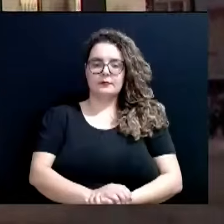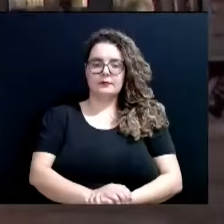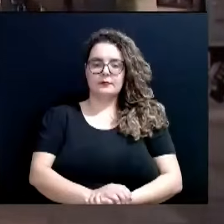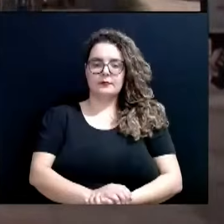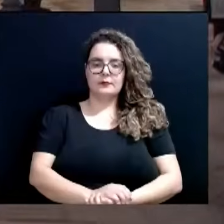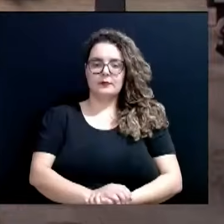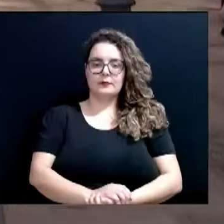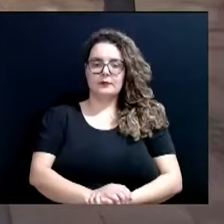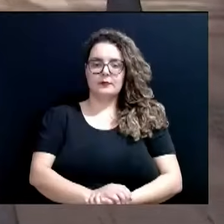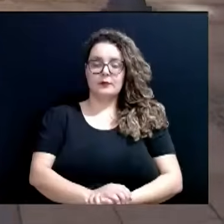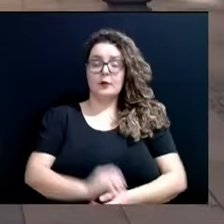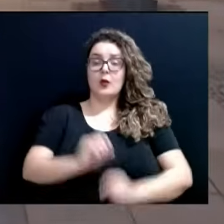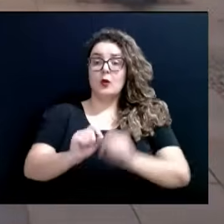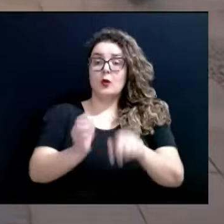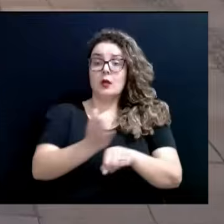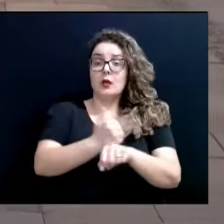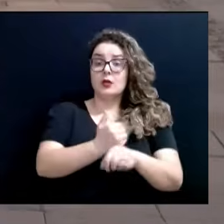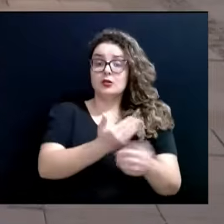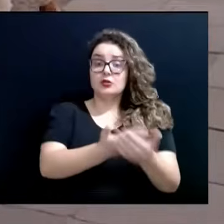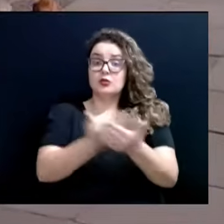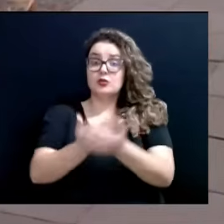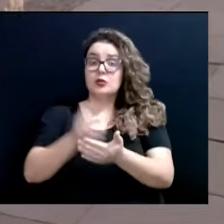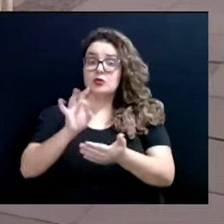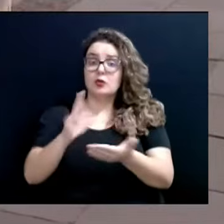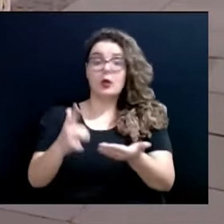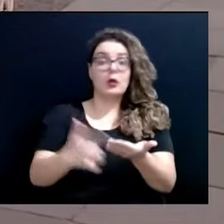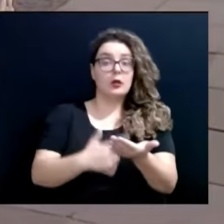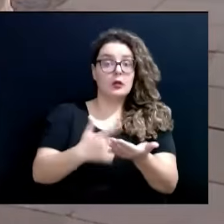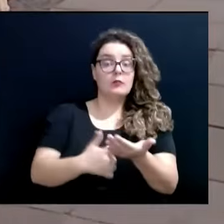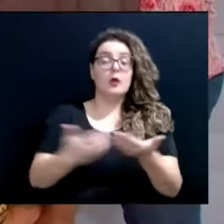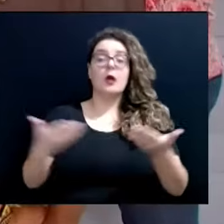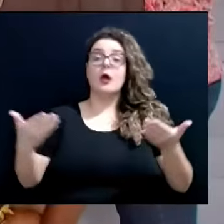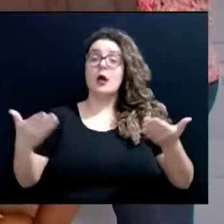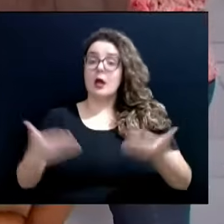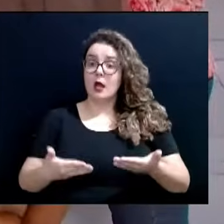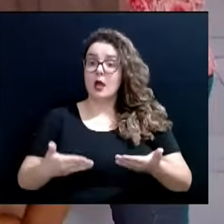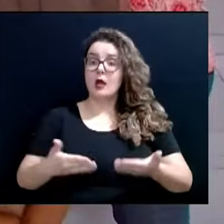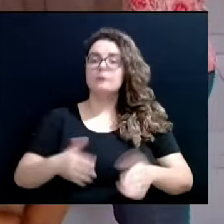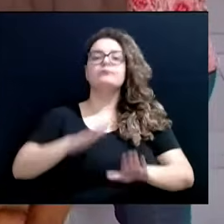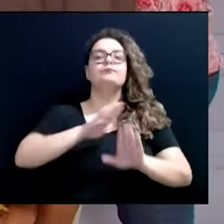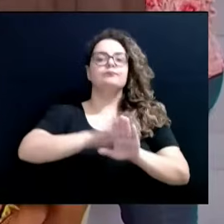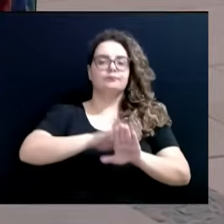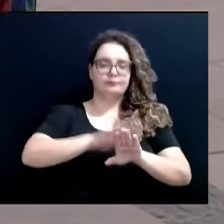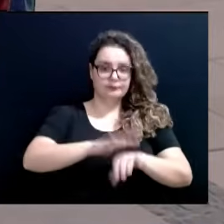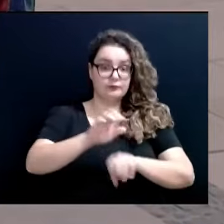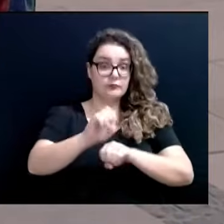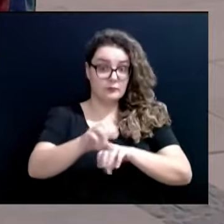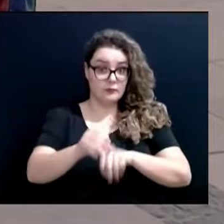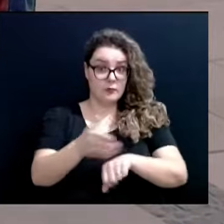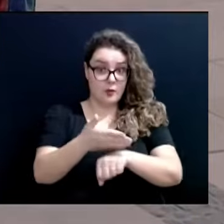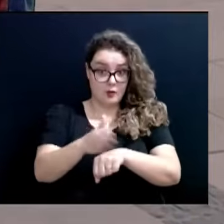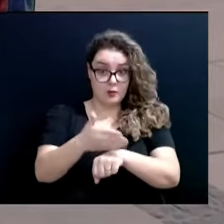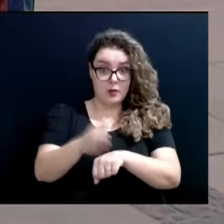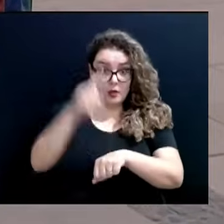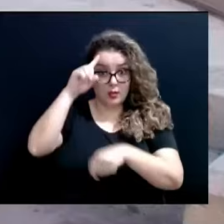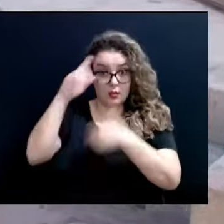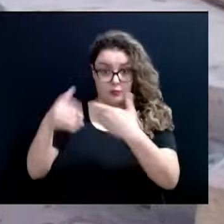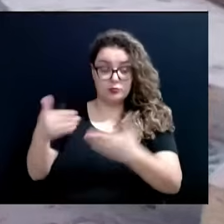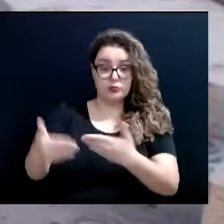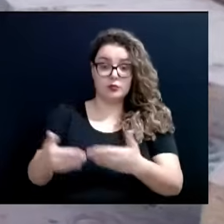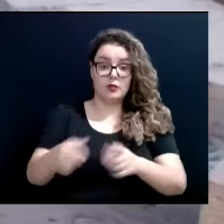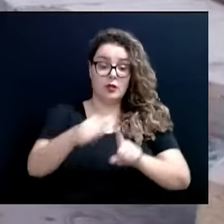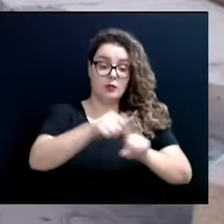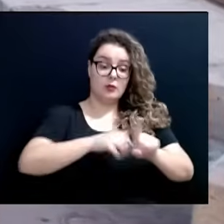estudado apenas nos livros, agora se torna uma ação educativa prática. Entre agosto e